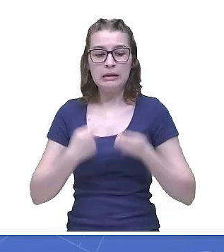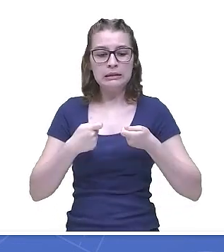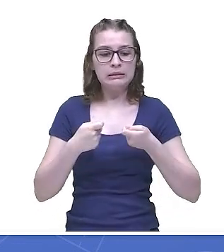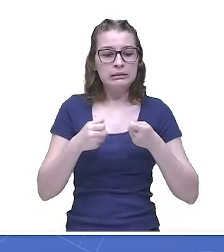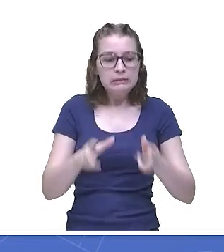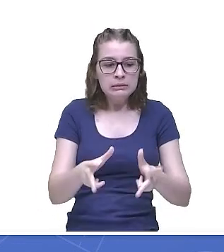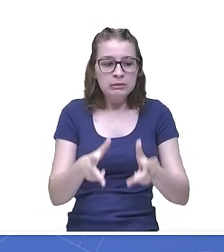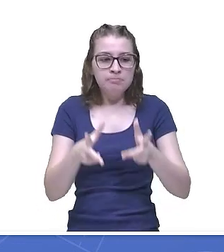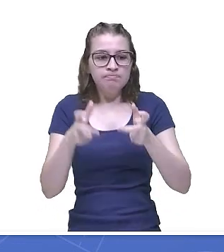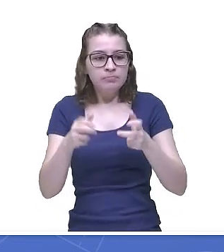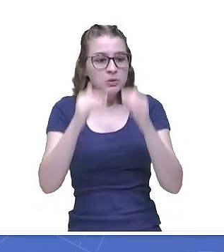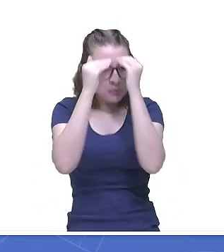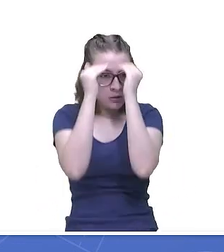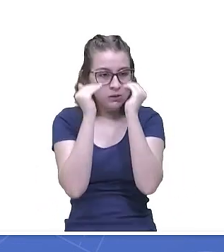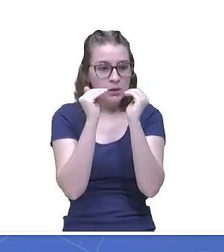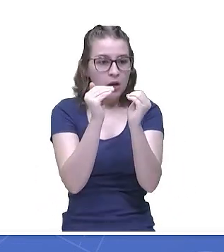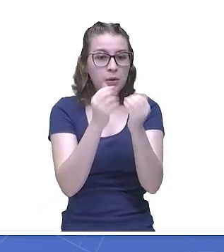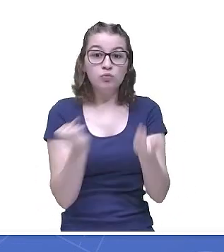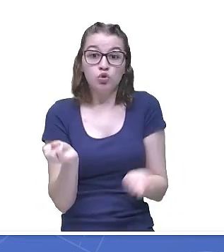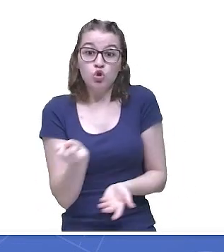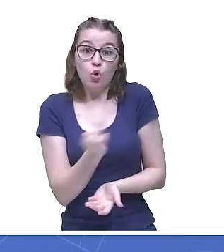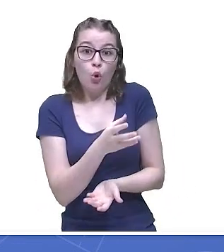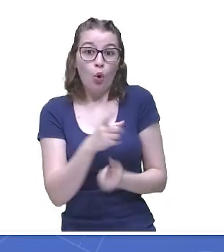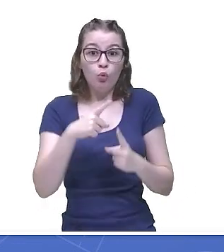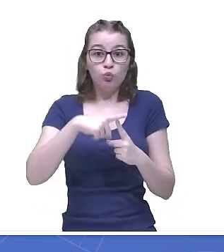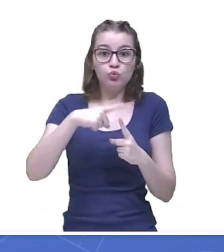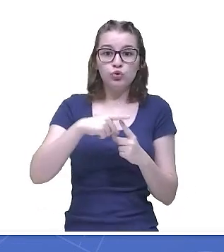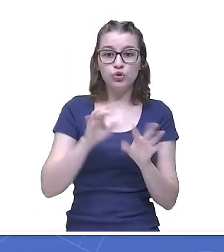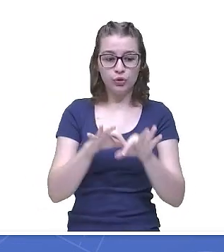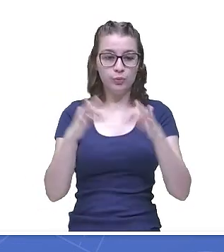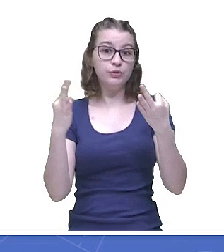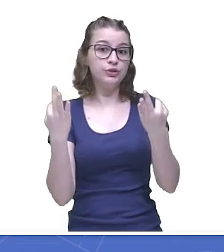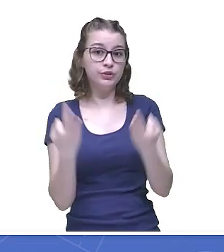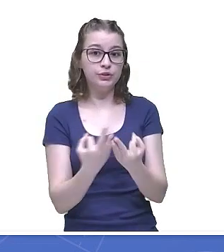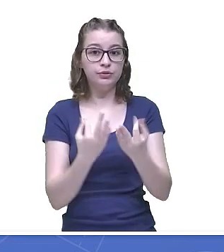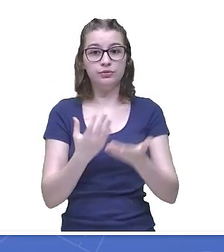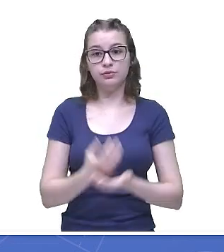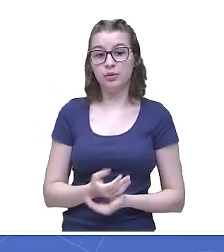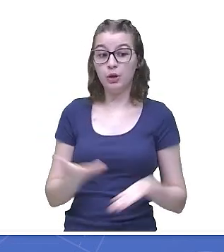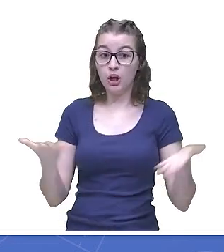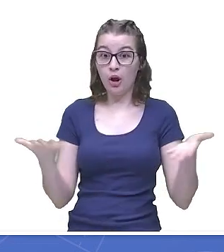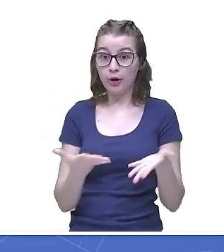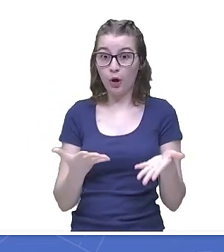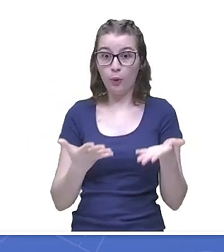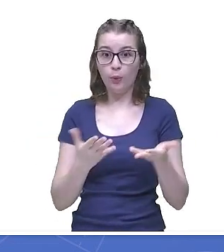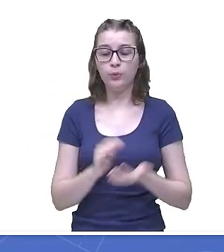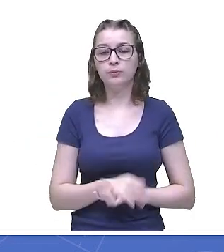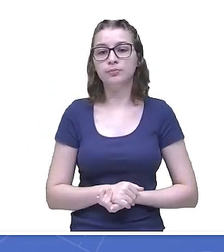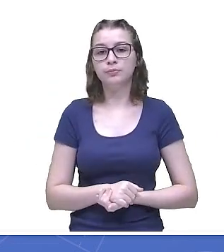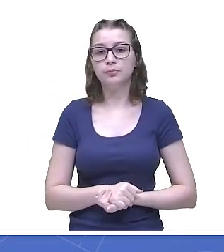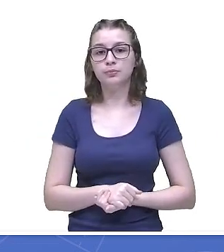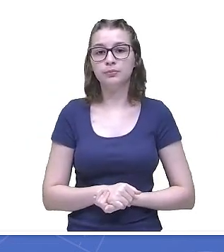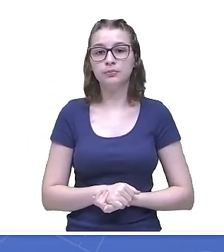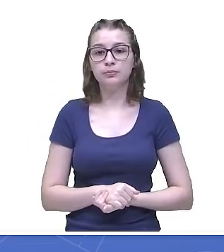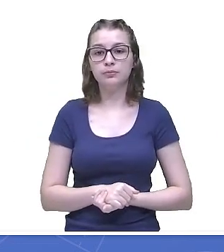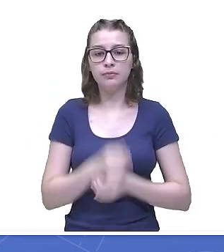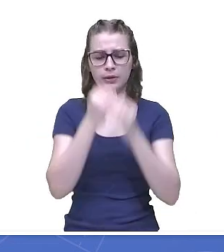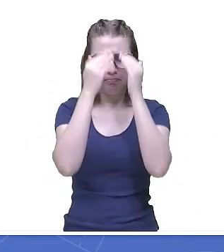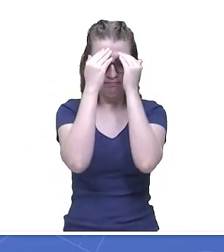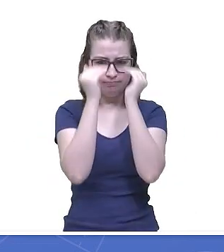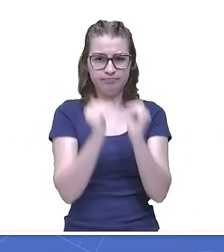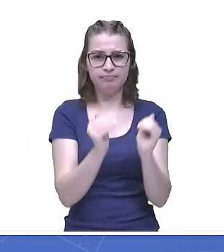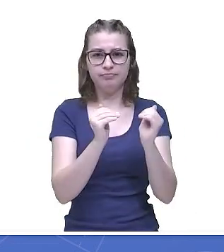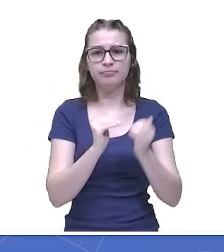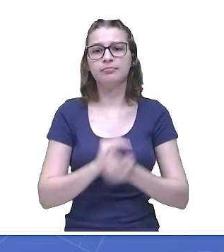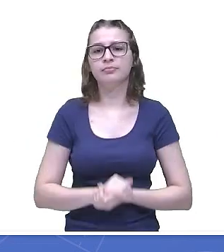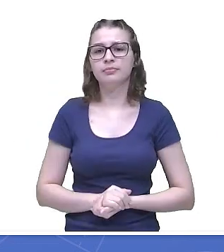novas configurações familiares que existem. Né? Temos que respeitar essas configurações. E aí nós vamos, então, trazer